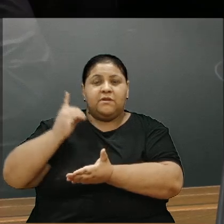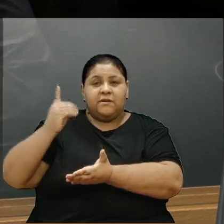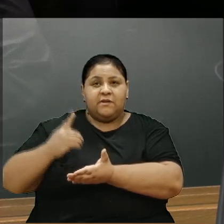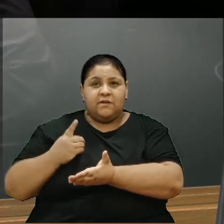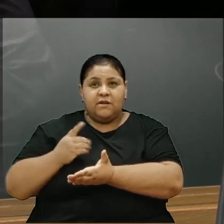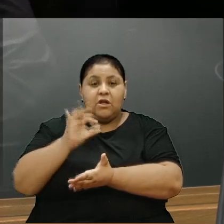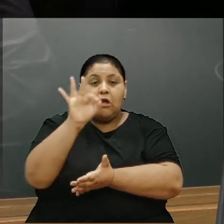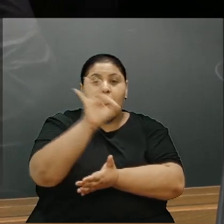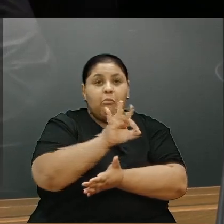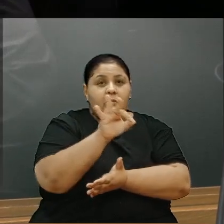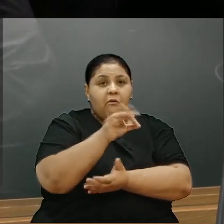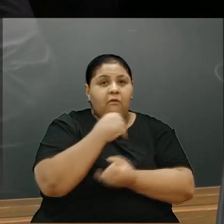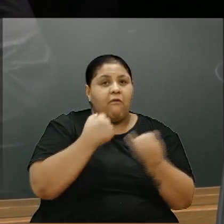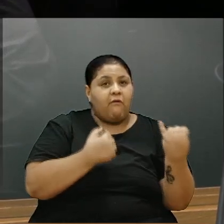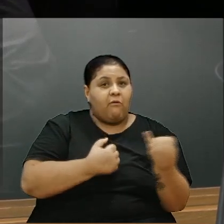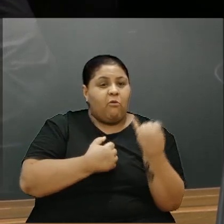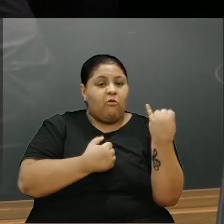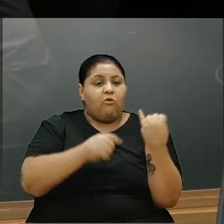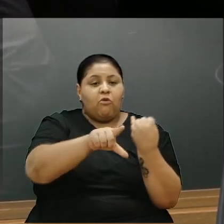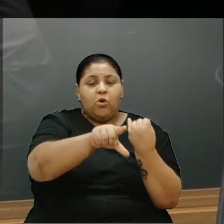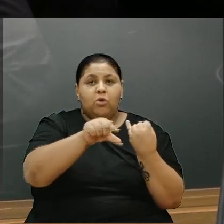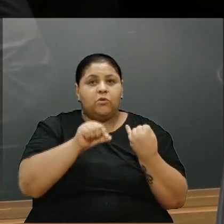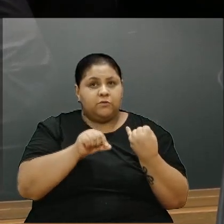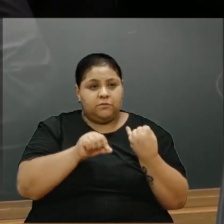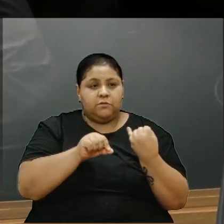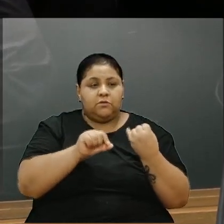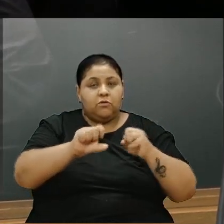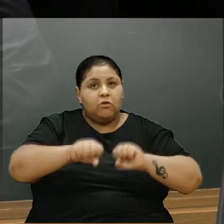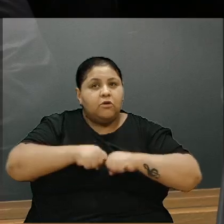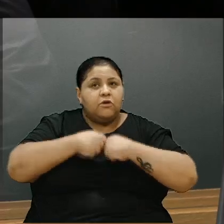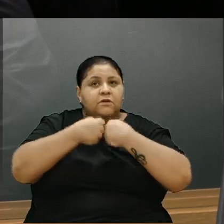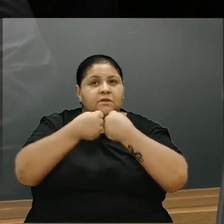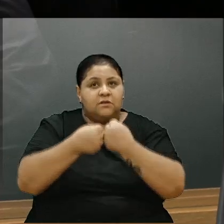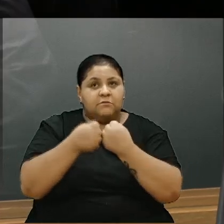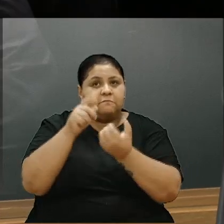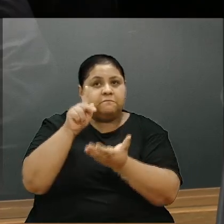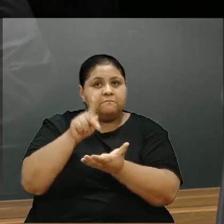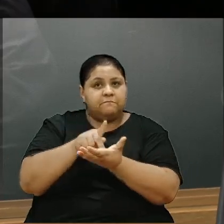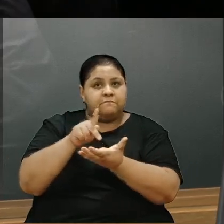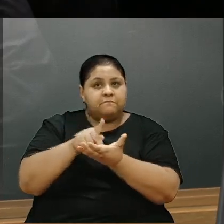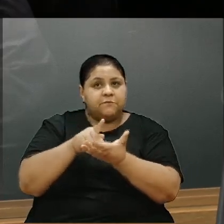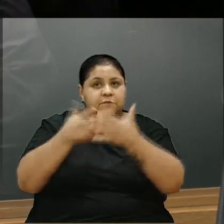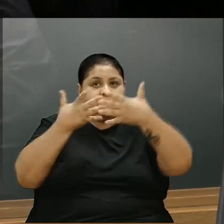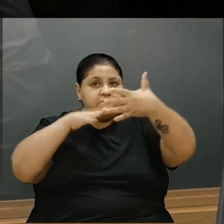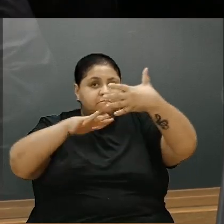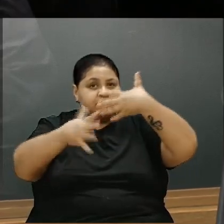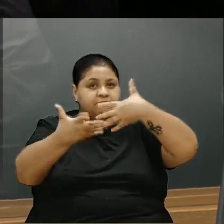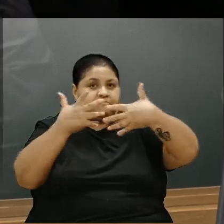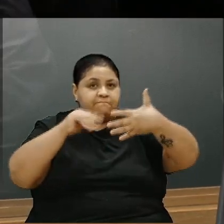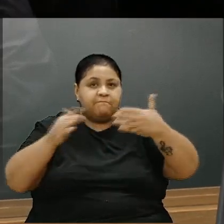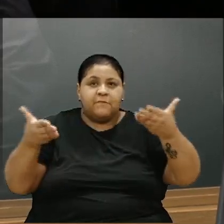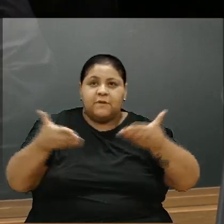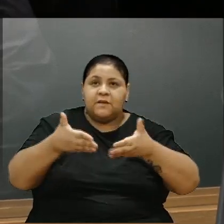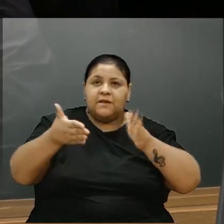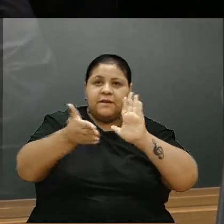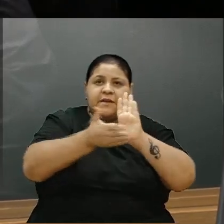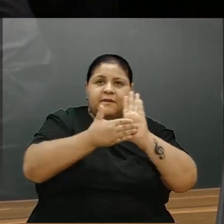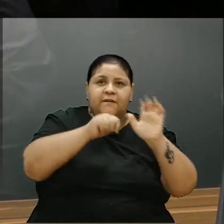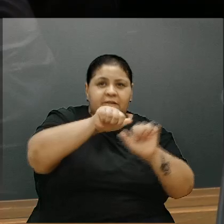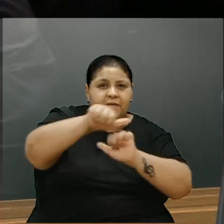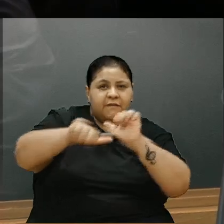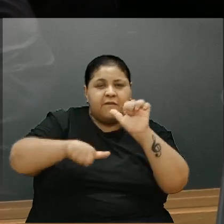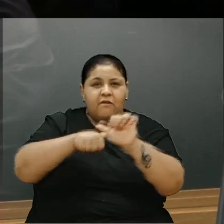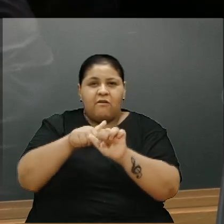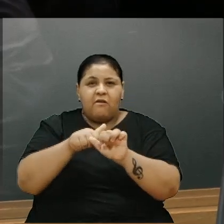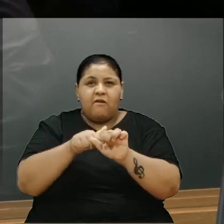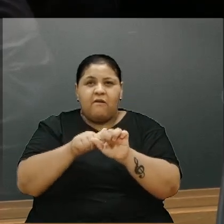parcela significativa se elegeram defendendo a honestidade e a transparência e agora propõe alterar a lei de ficha